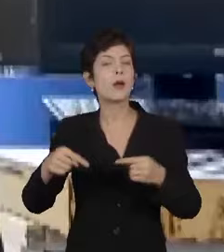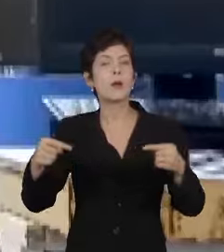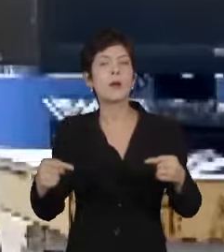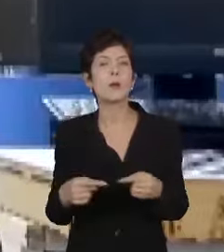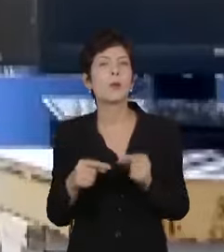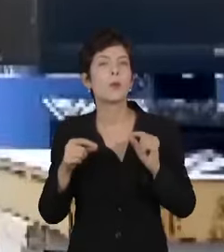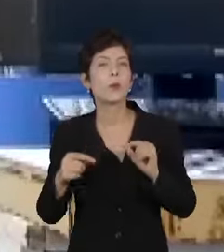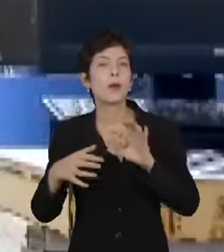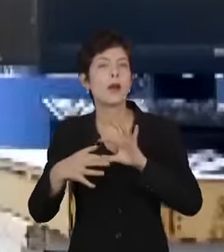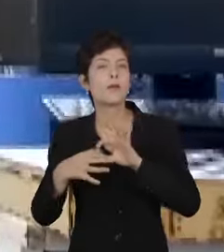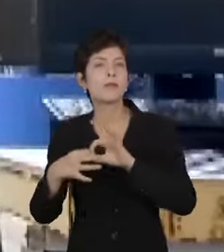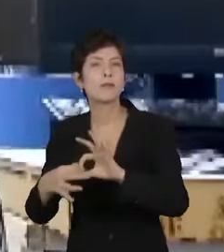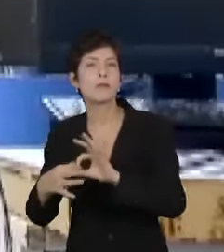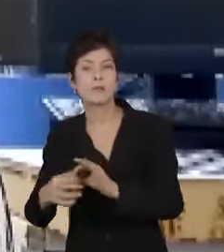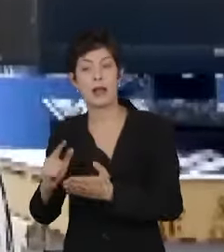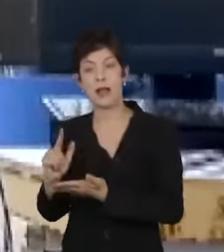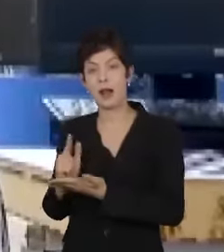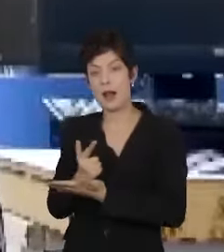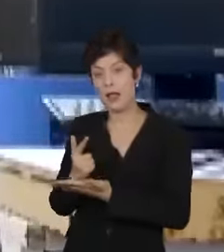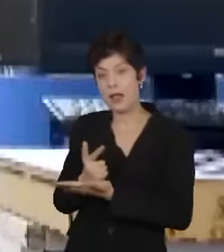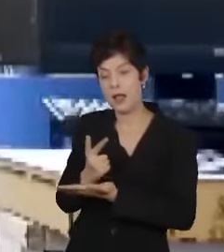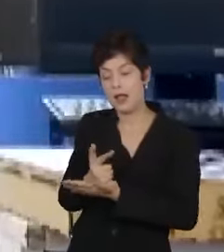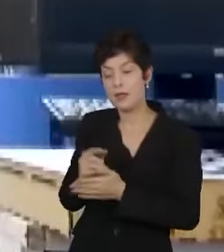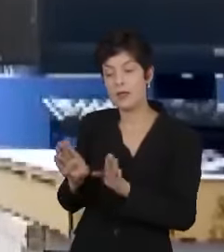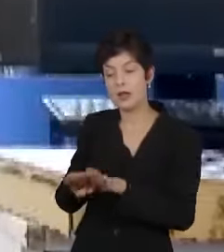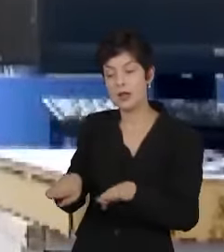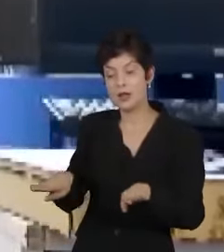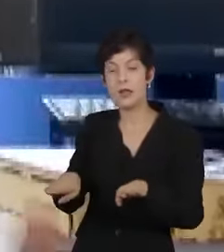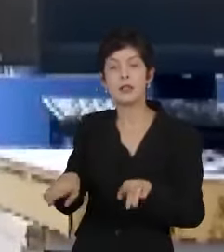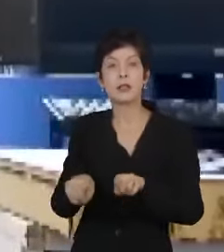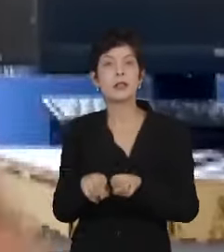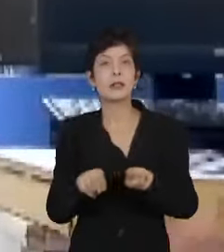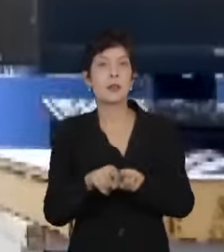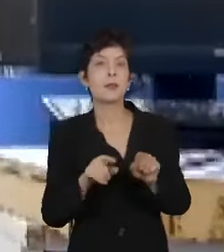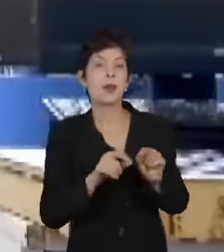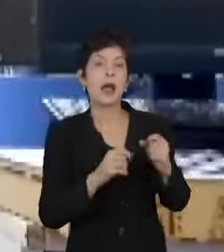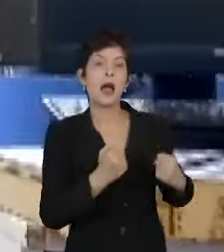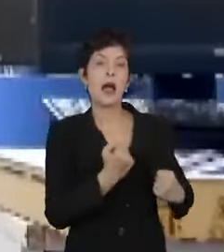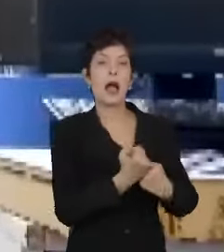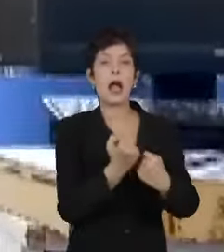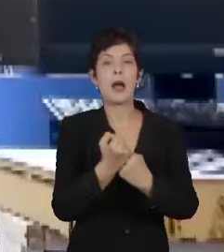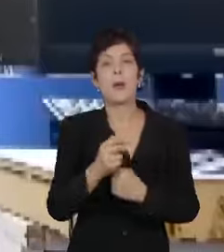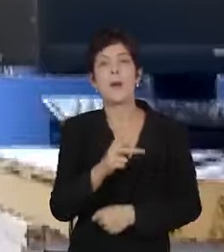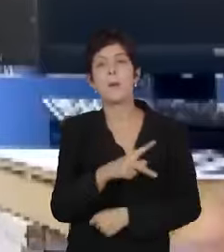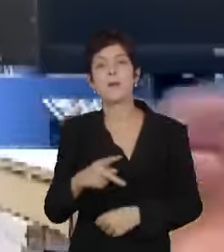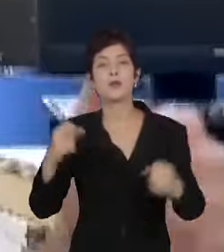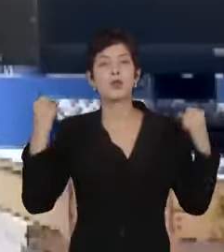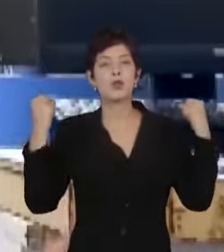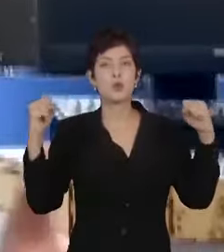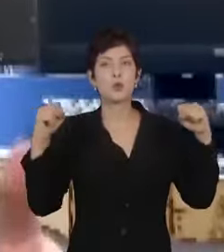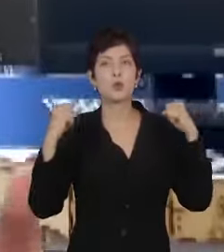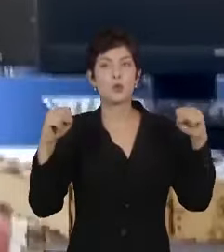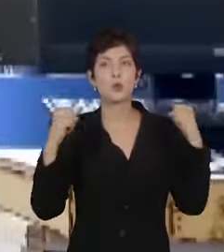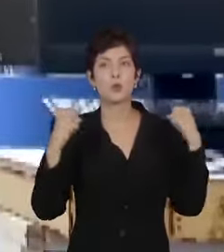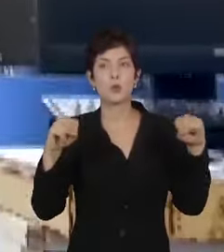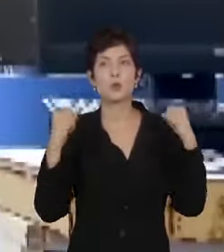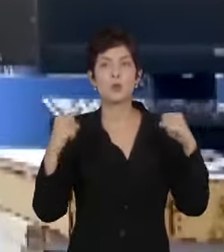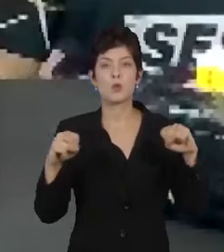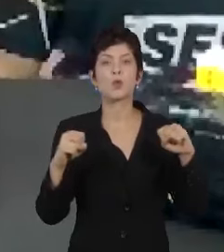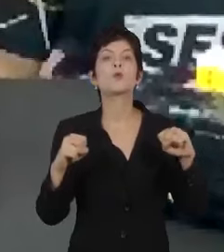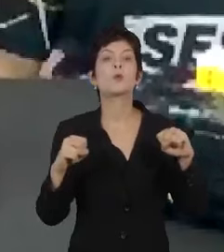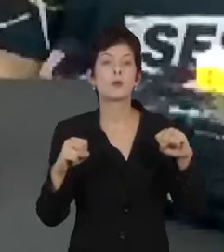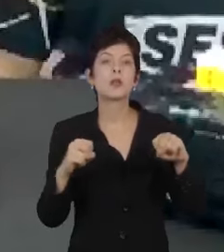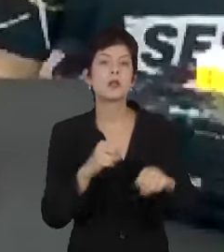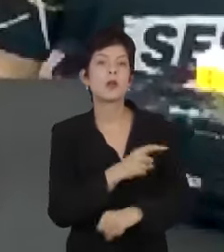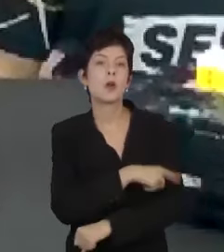baseados em livros infantis e também a gente teve apoio de alguns professores de educação física do Fundamental